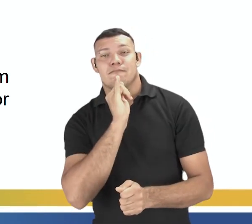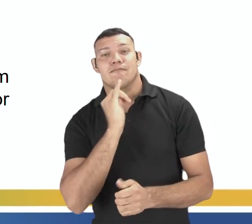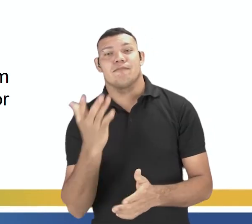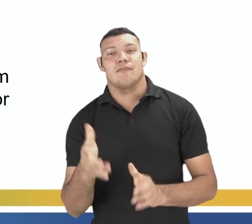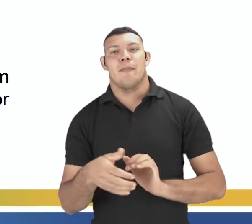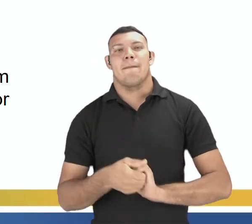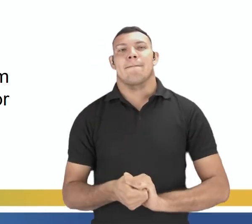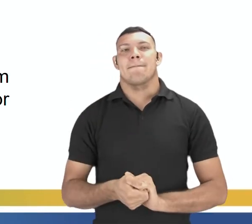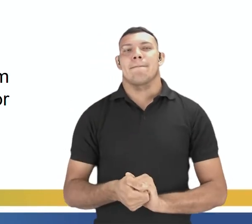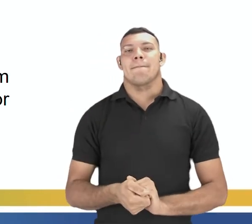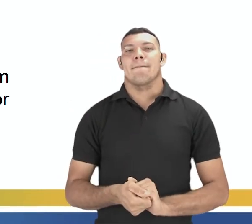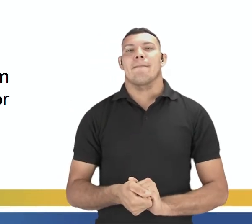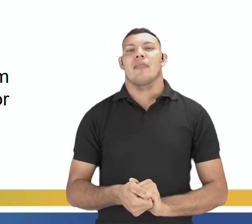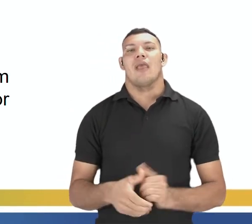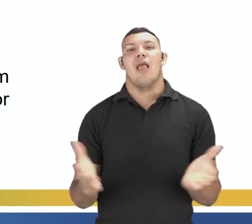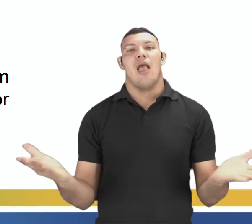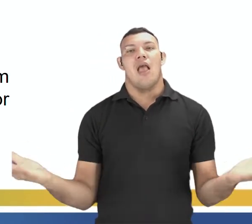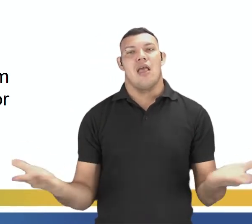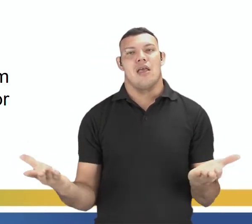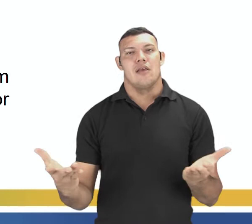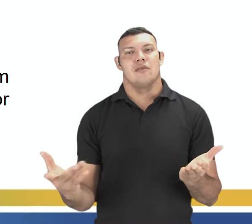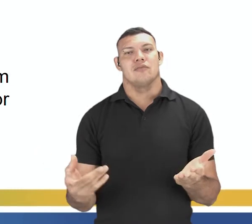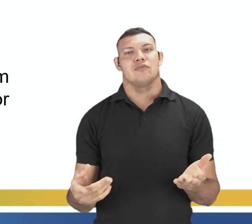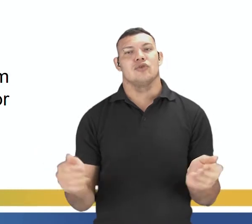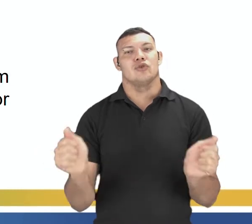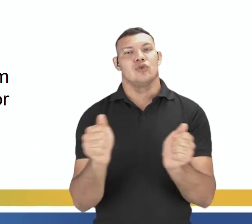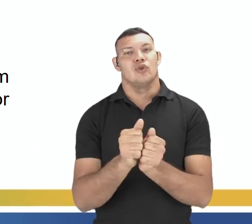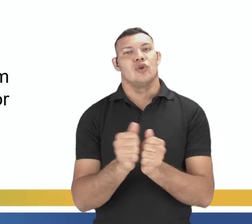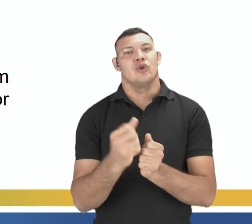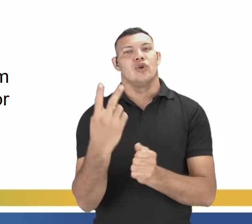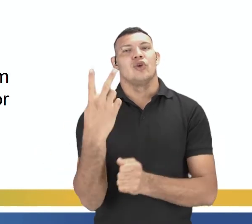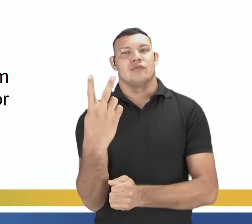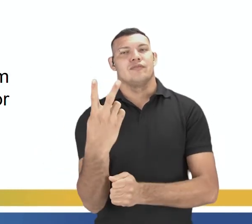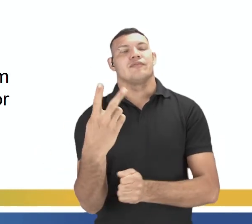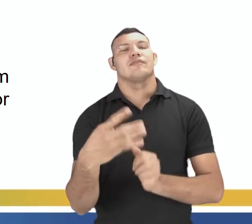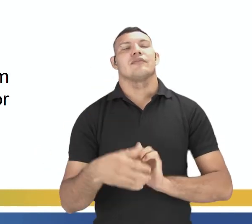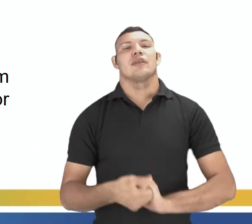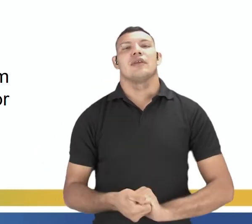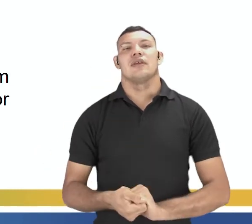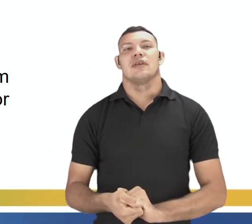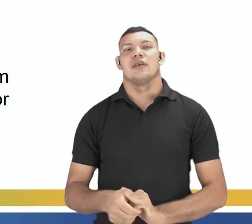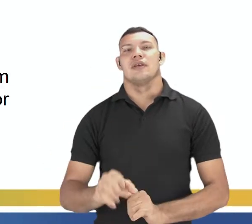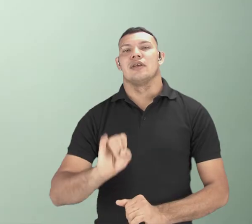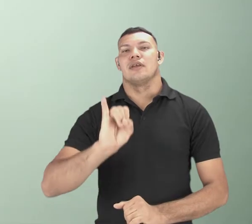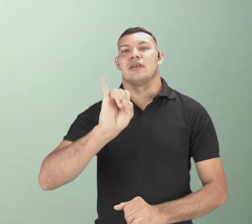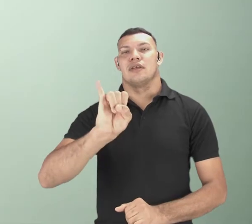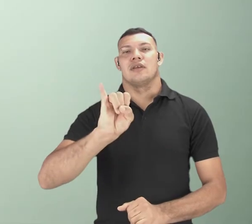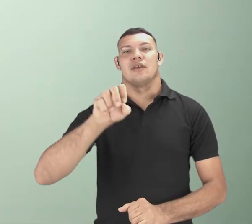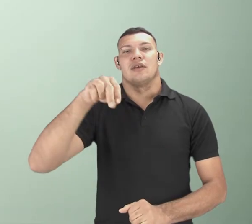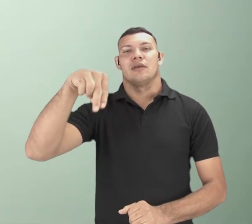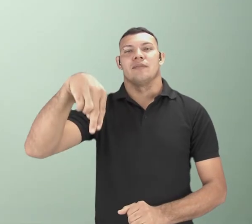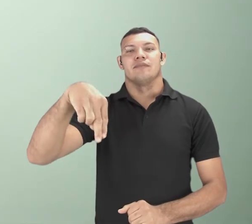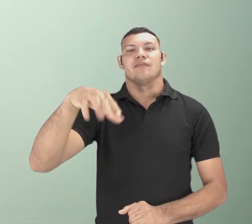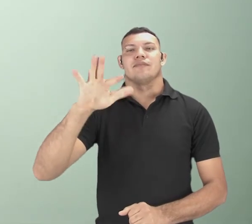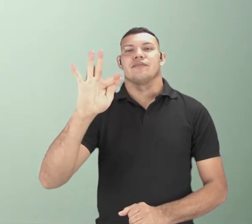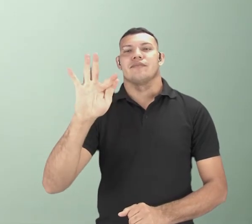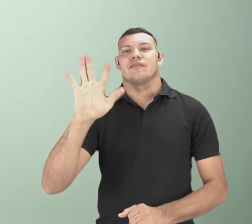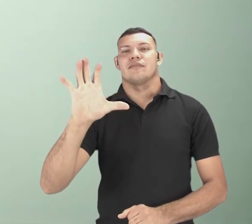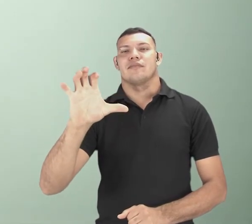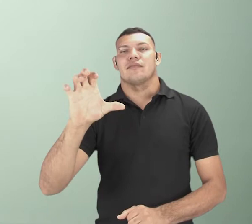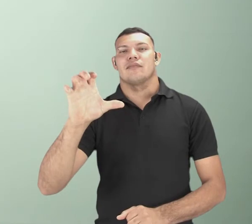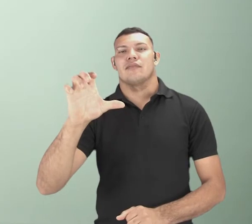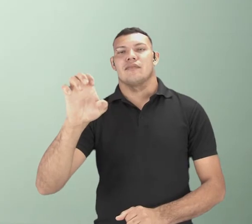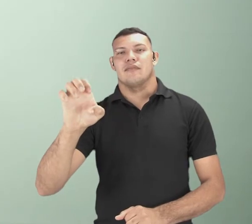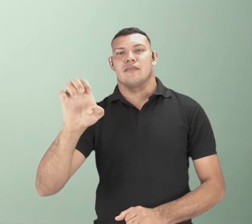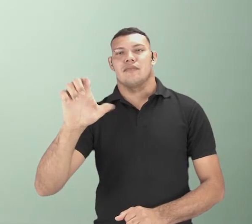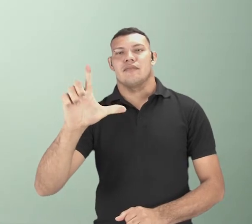agora nós temos um prefixo e um sufixo. Um elemento acrescentado no início e outro elemento acrescentado no final.